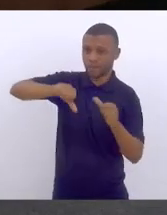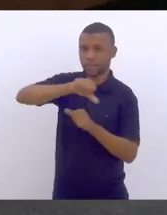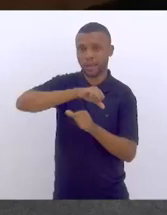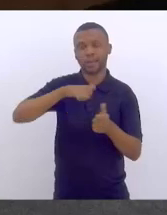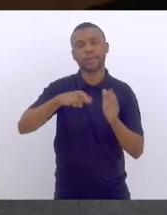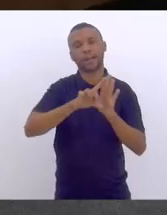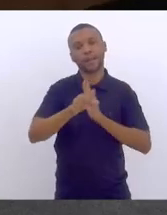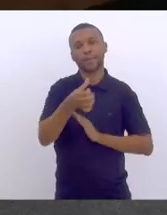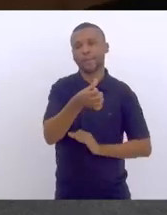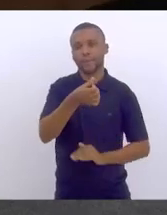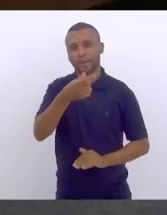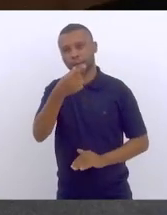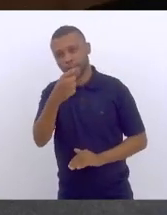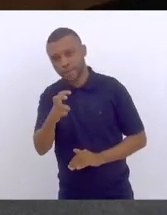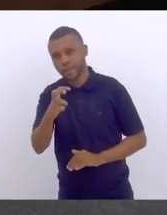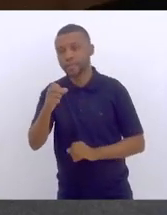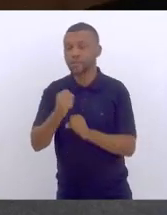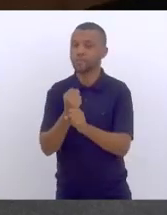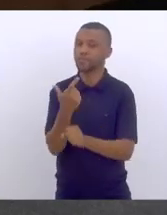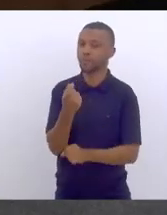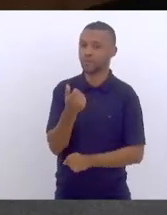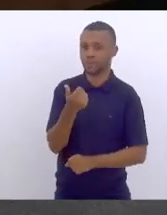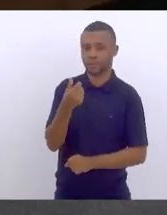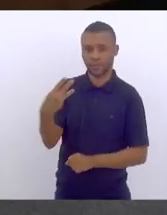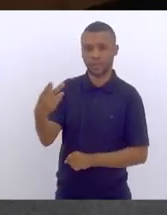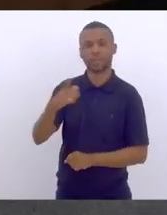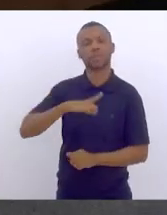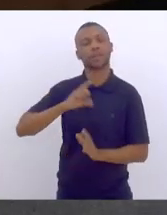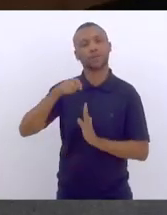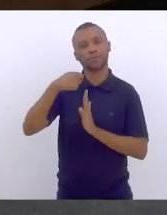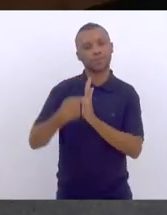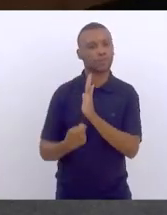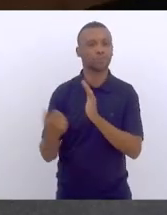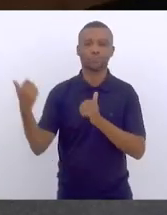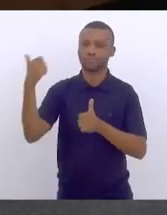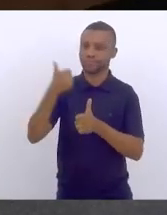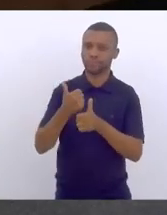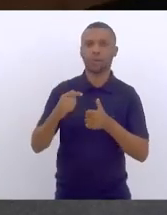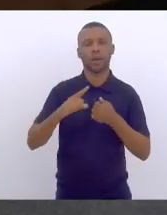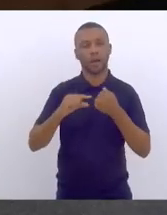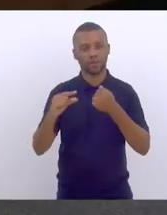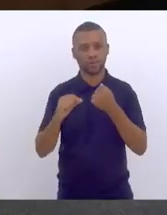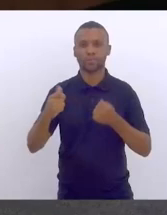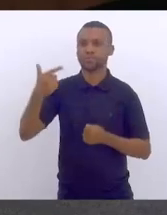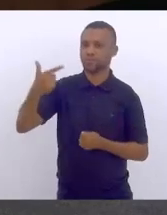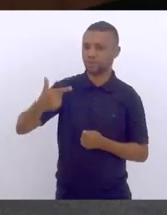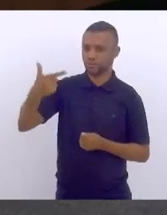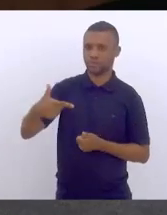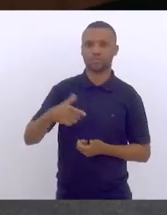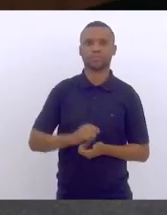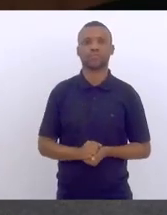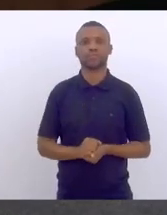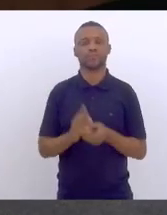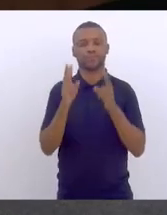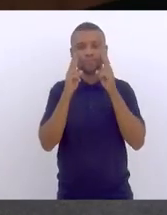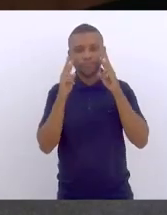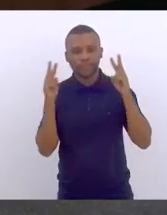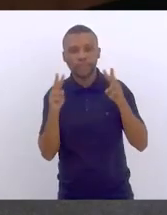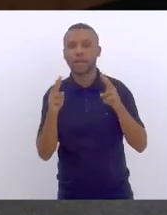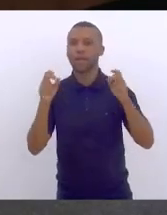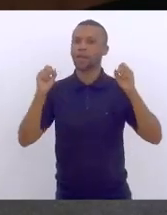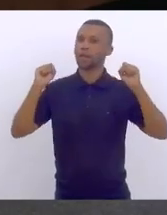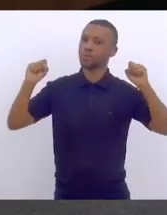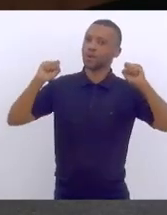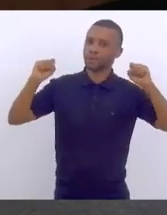de dezembro de 13, que passa a ter a seguinte redação. Artigo 2º. Considera-se torcida